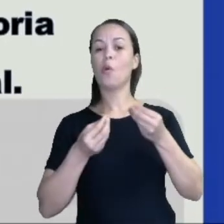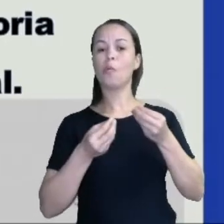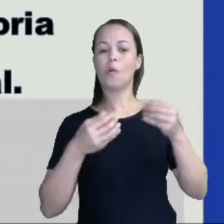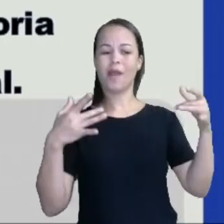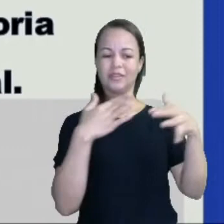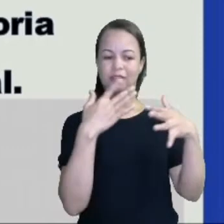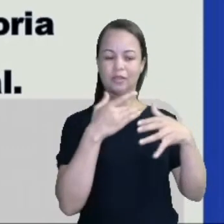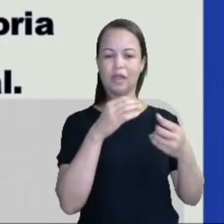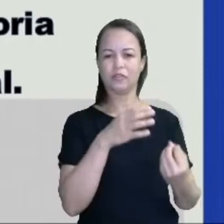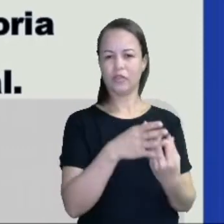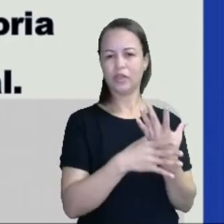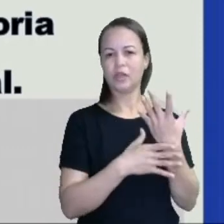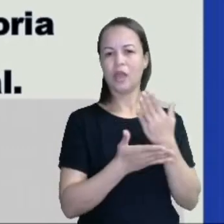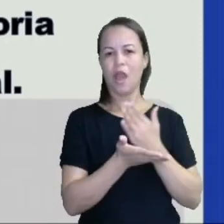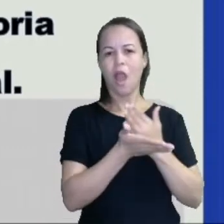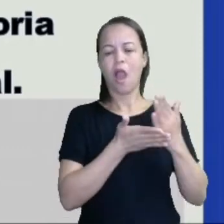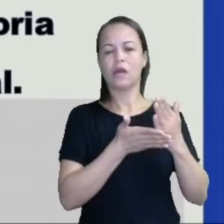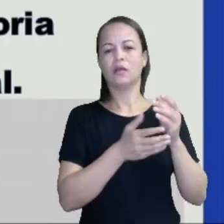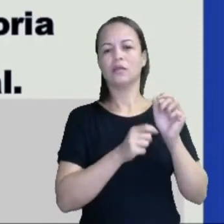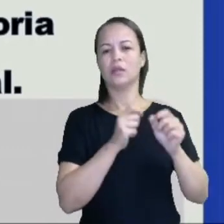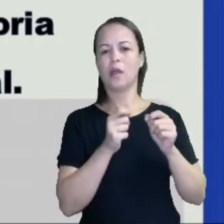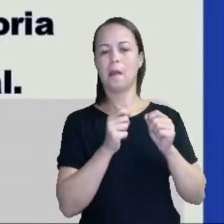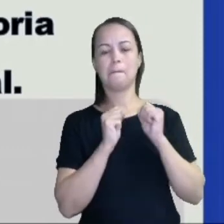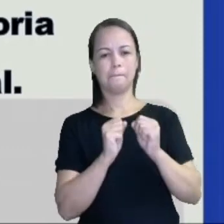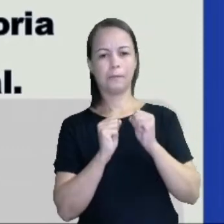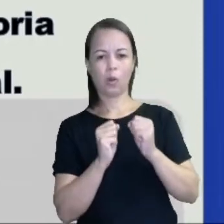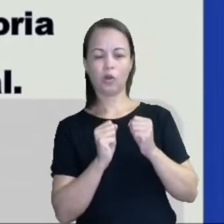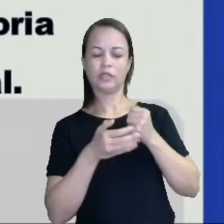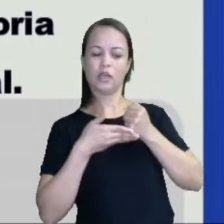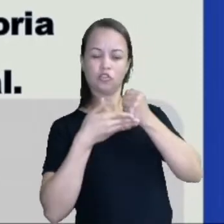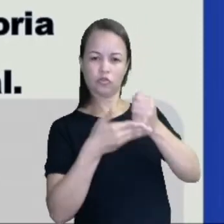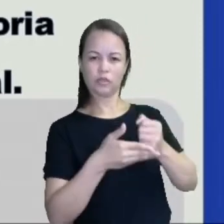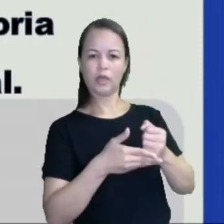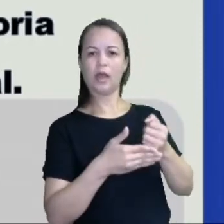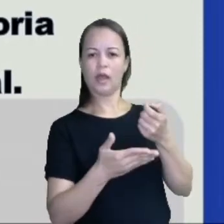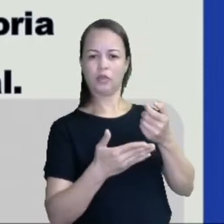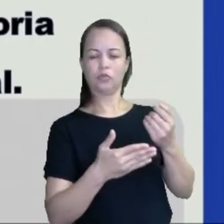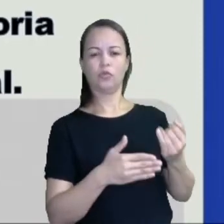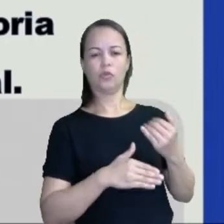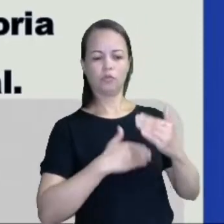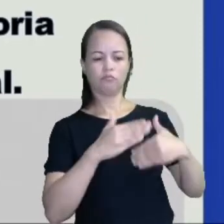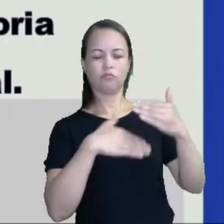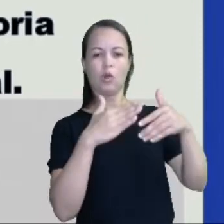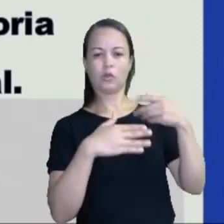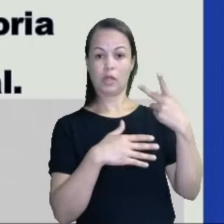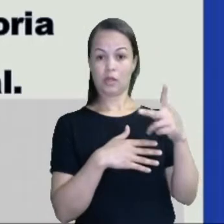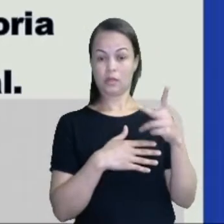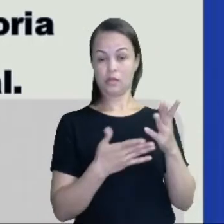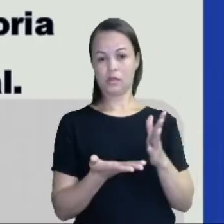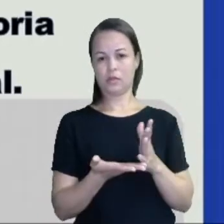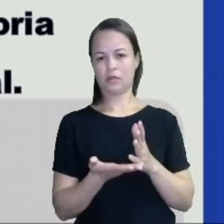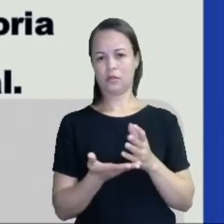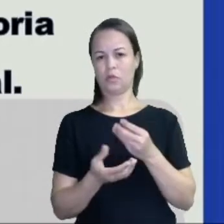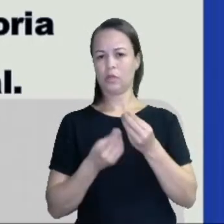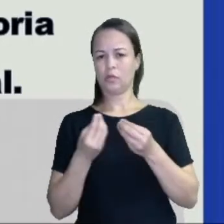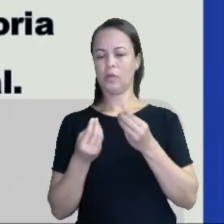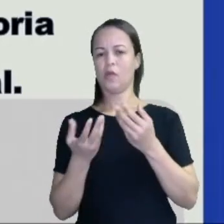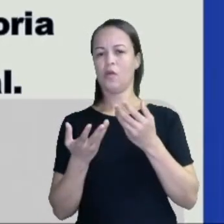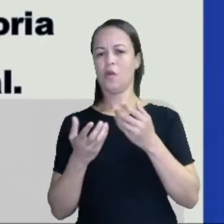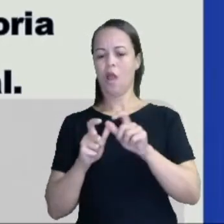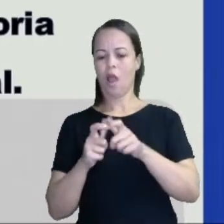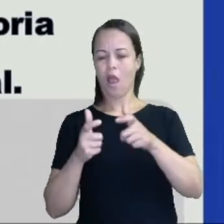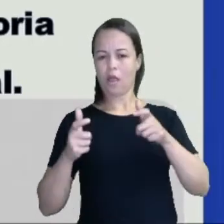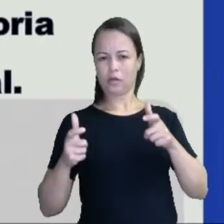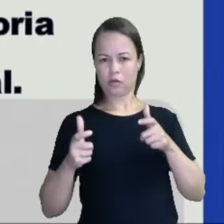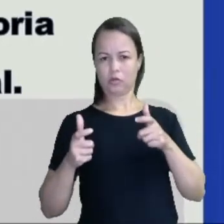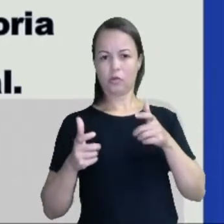criada, pode influenciar ou não no funcionamento direto ou indiretamente delas. Quanto maior a hierarquia de uma cidade, ou